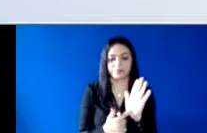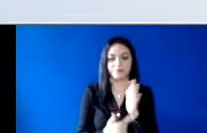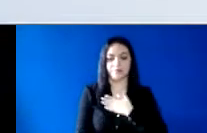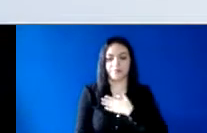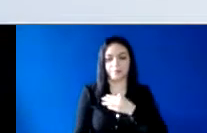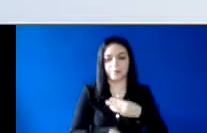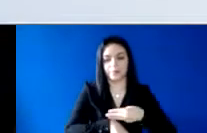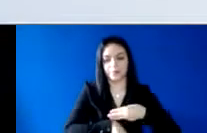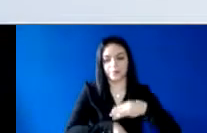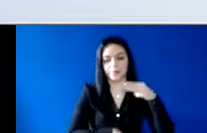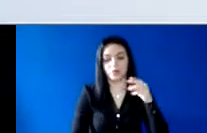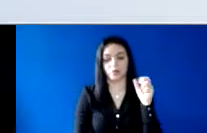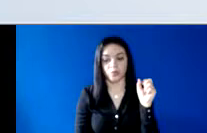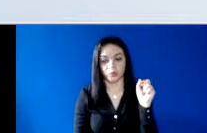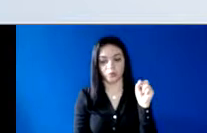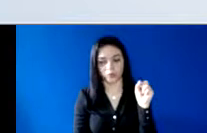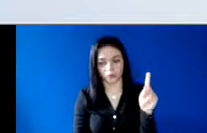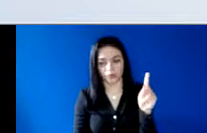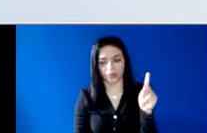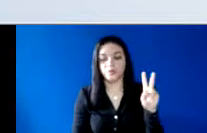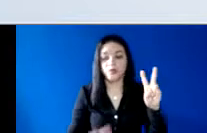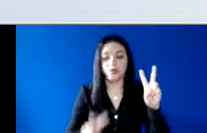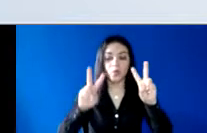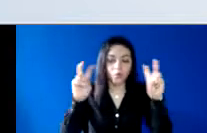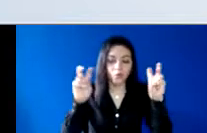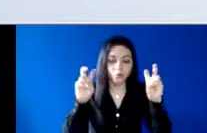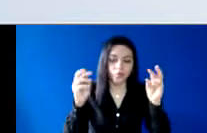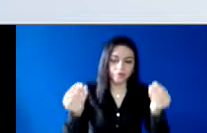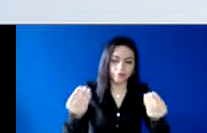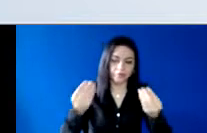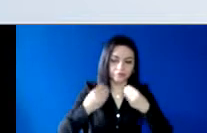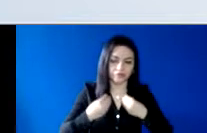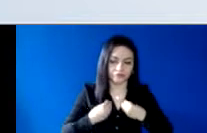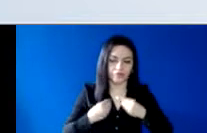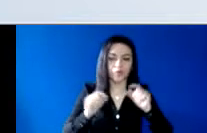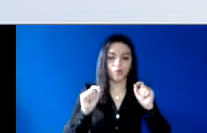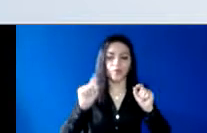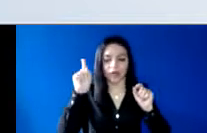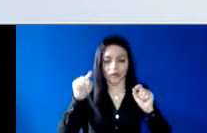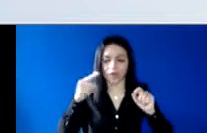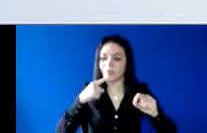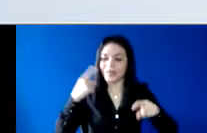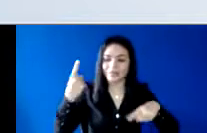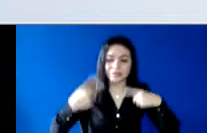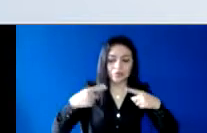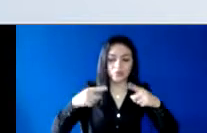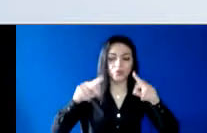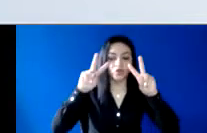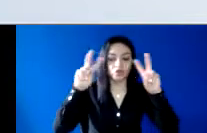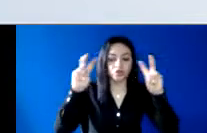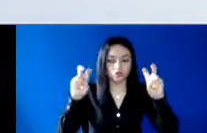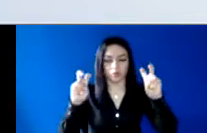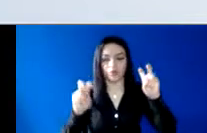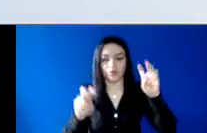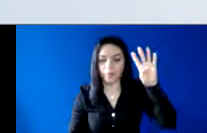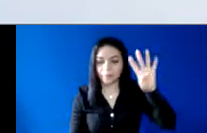mestre. Ok. Bem, gente, o tema que nos foi proposto foi exatamente uma discussão sobre o panorama da Covid no